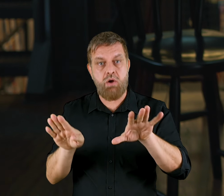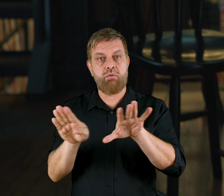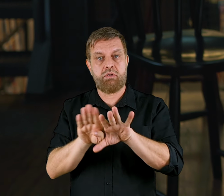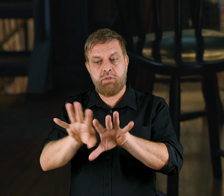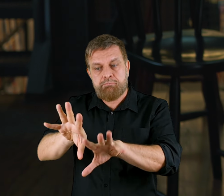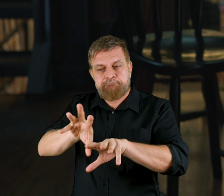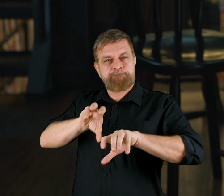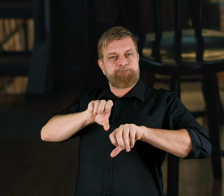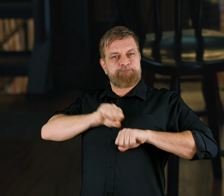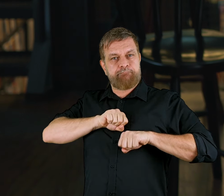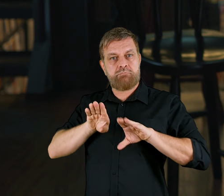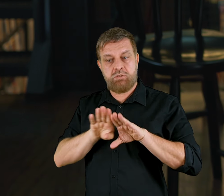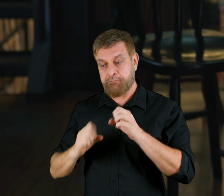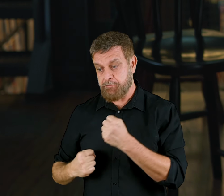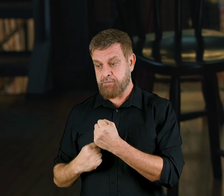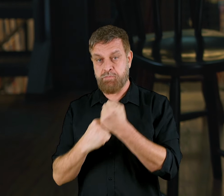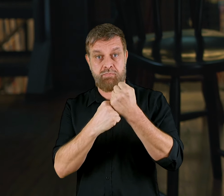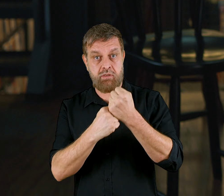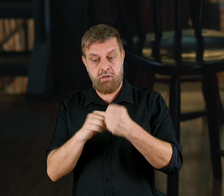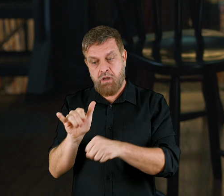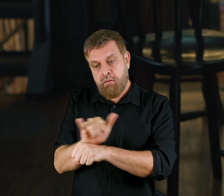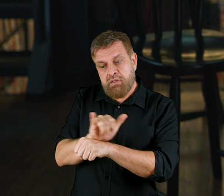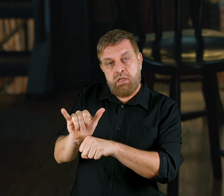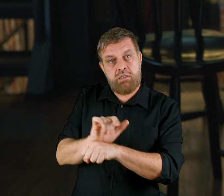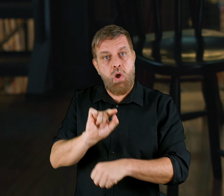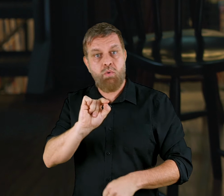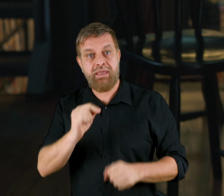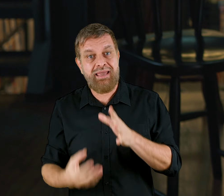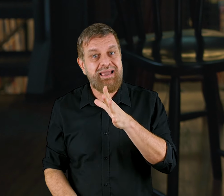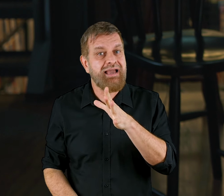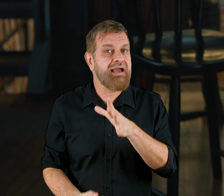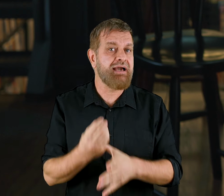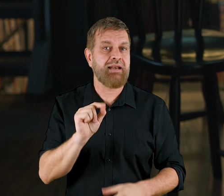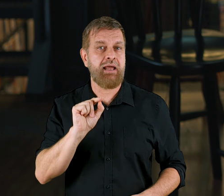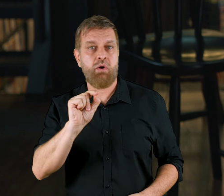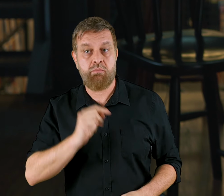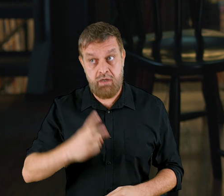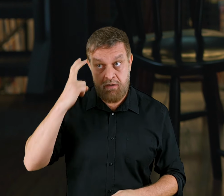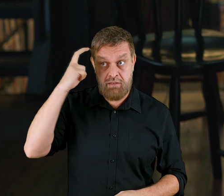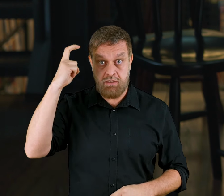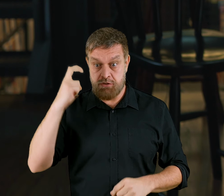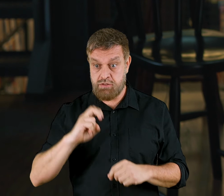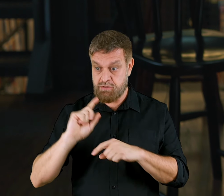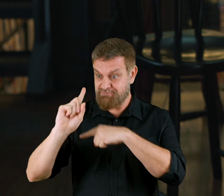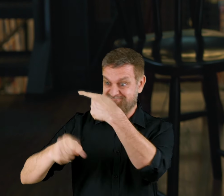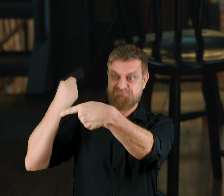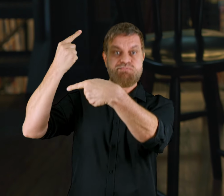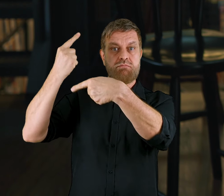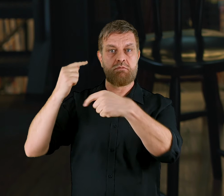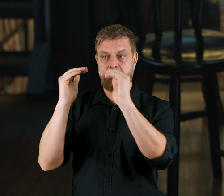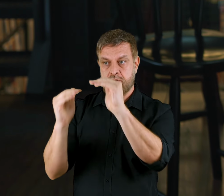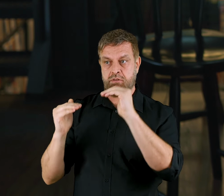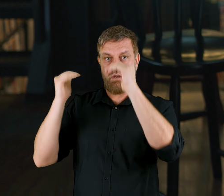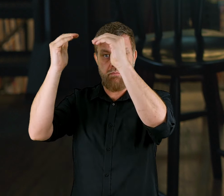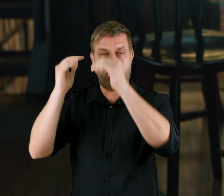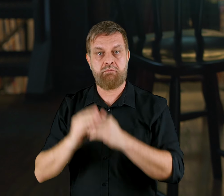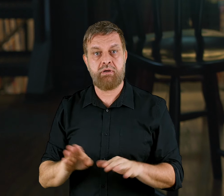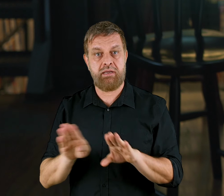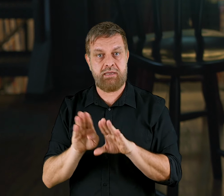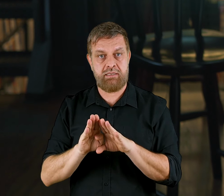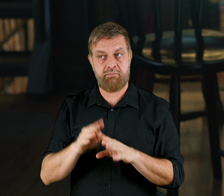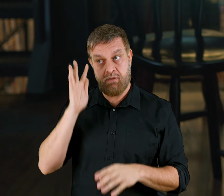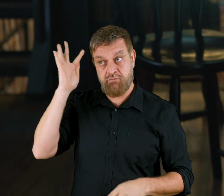também se apoiar numa possível, eventual criação de uma superinteligência, que é aquilo que o filósofo Nick